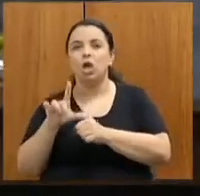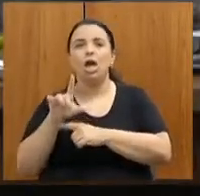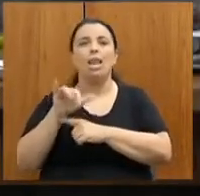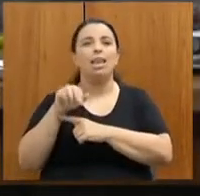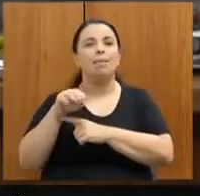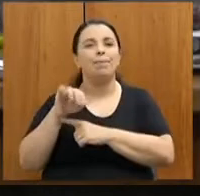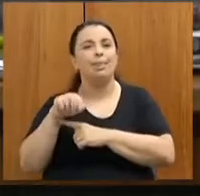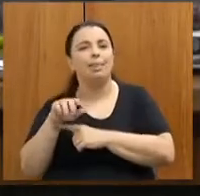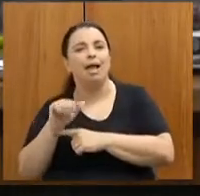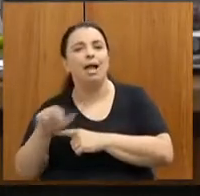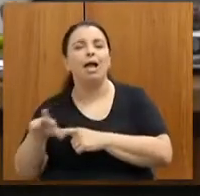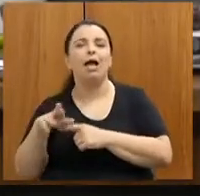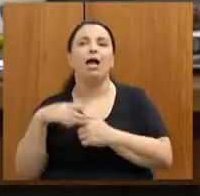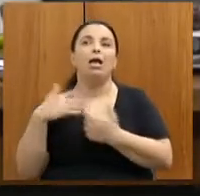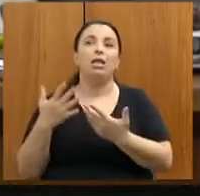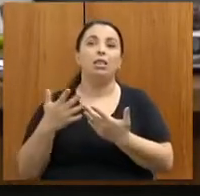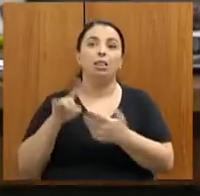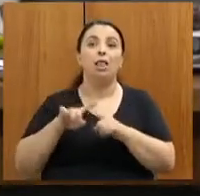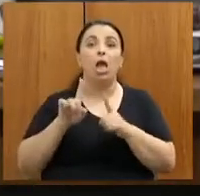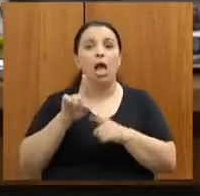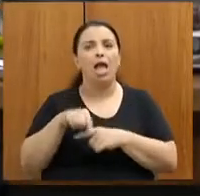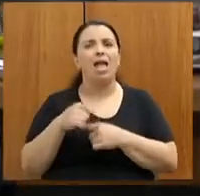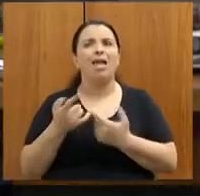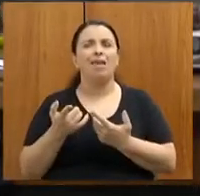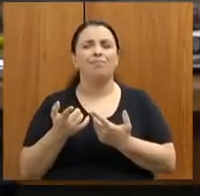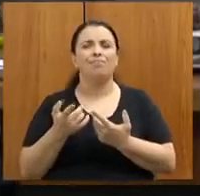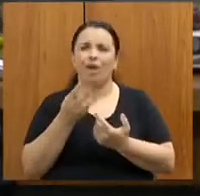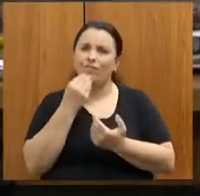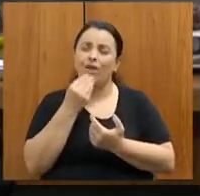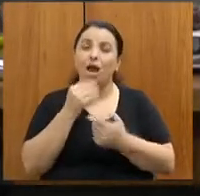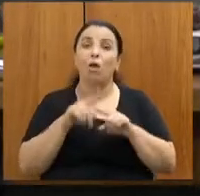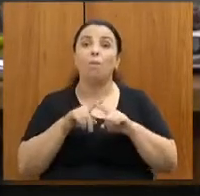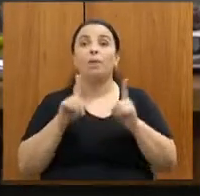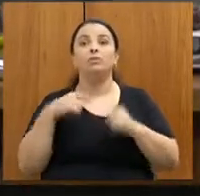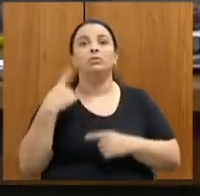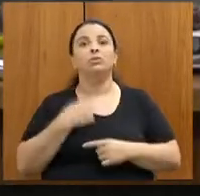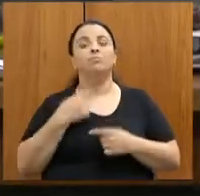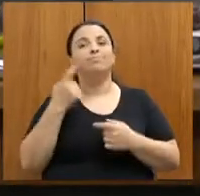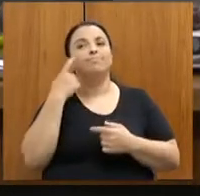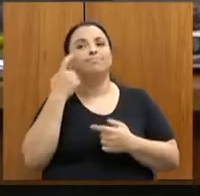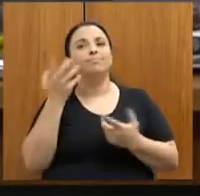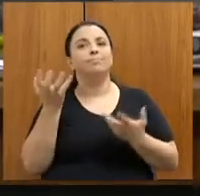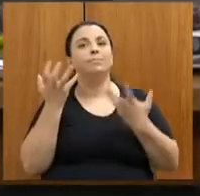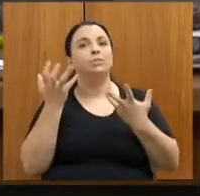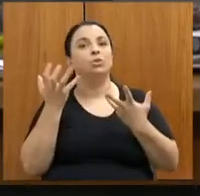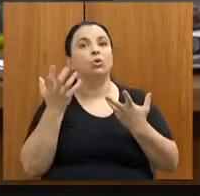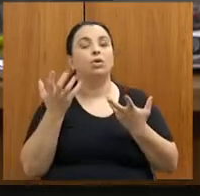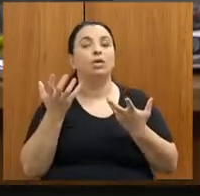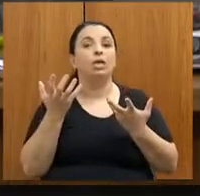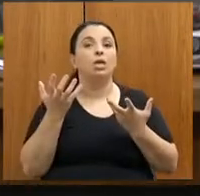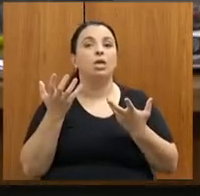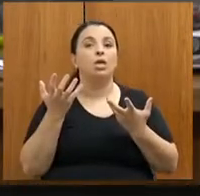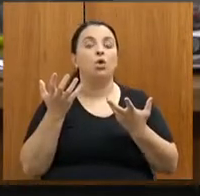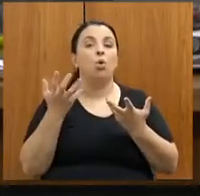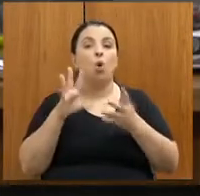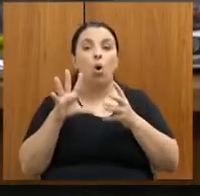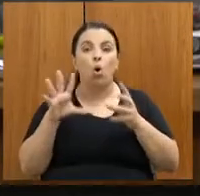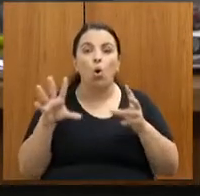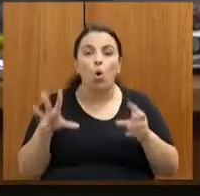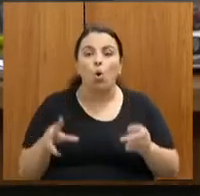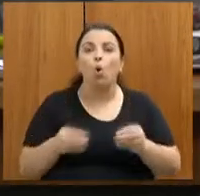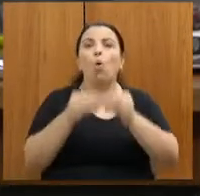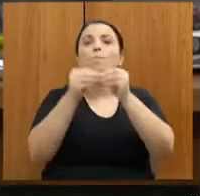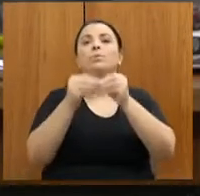a gente entende que é um instrumento frágil então neste caso a gente tem que seria não é uma questão de imediatismo e sim que o composição